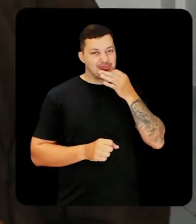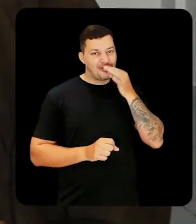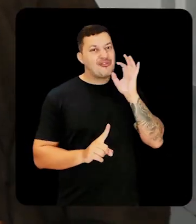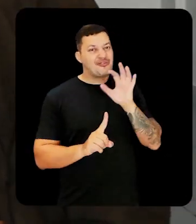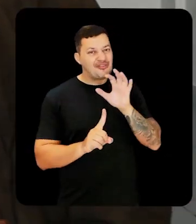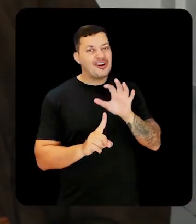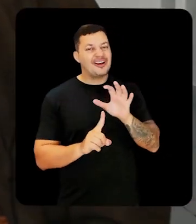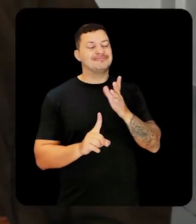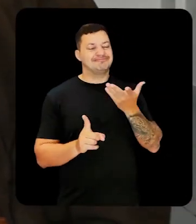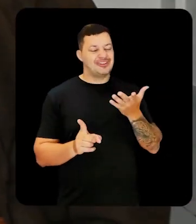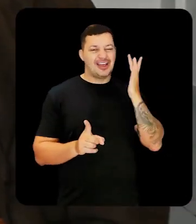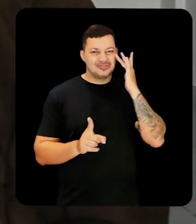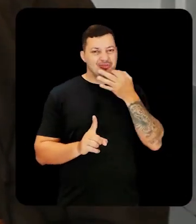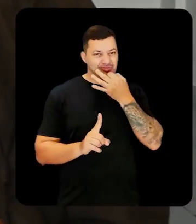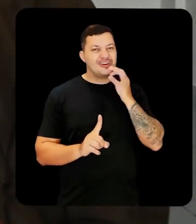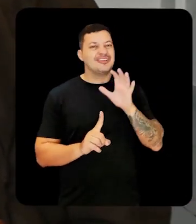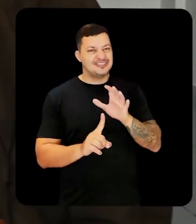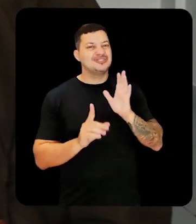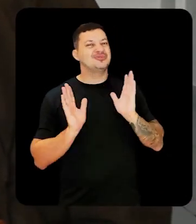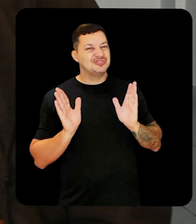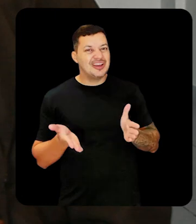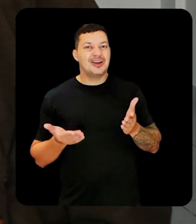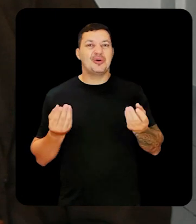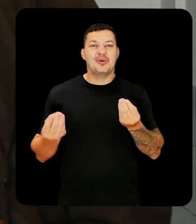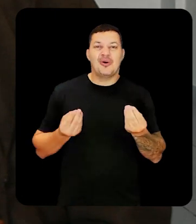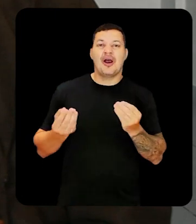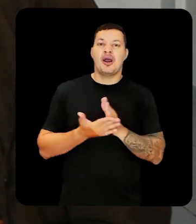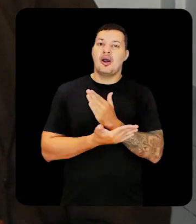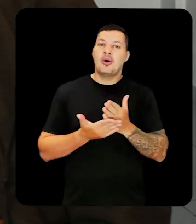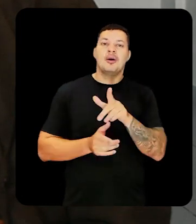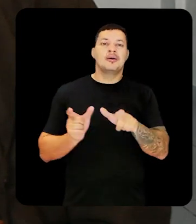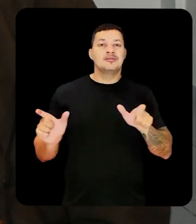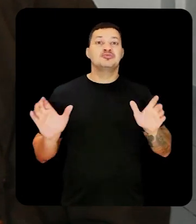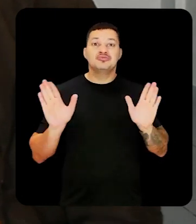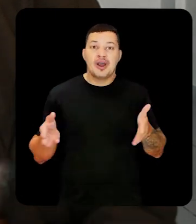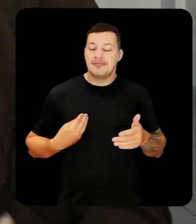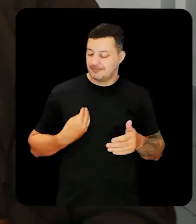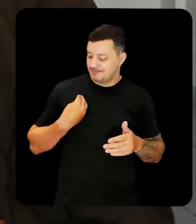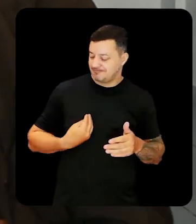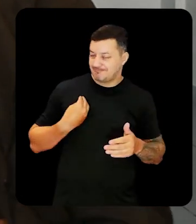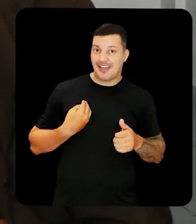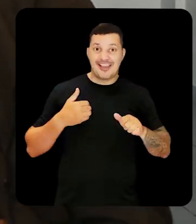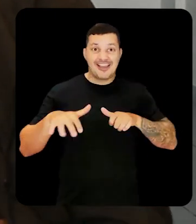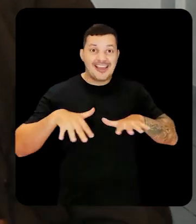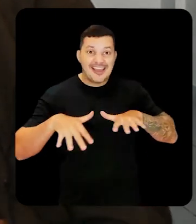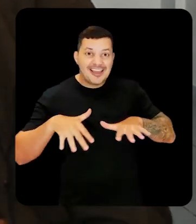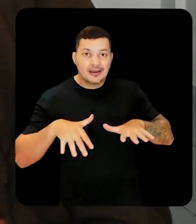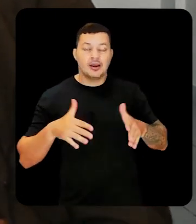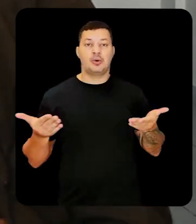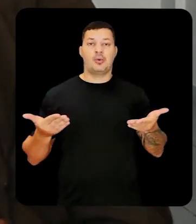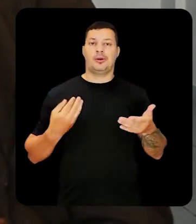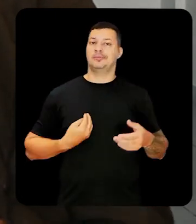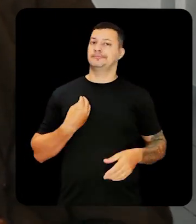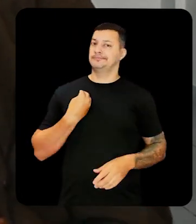influência, mesmo que de uma forma indireta, assim. De algumas pessoas que participaram daquele movimento,